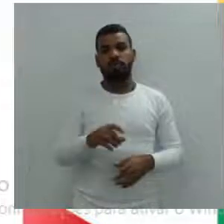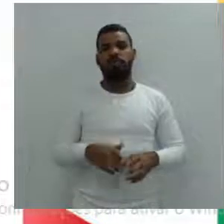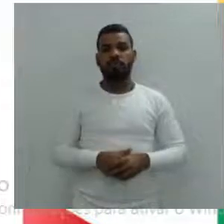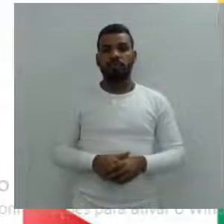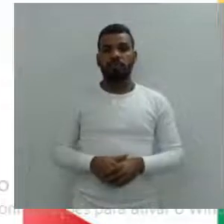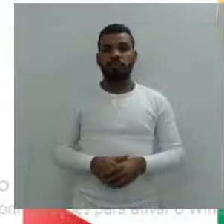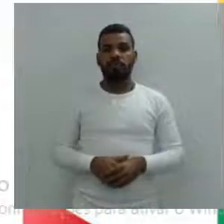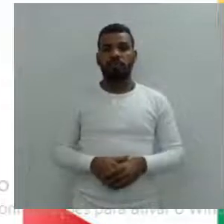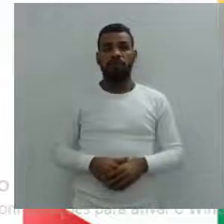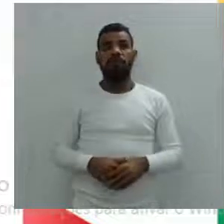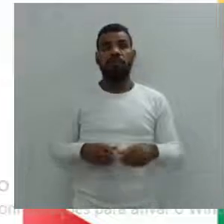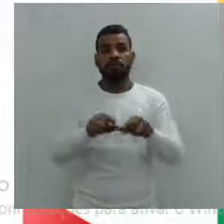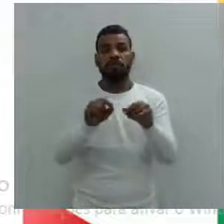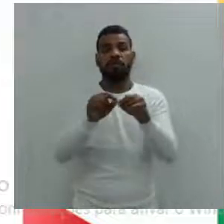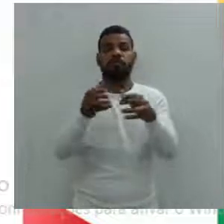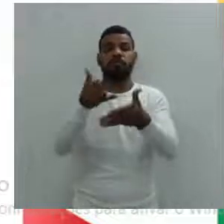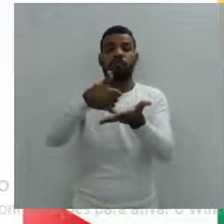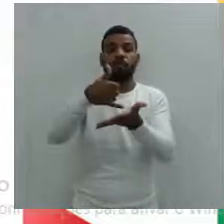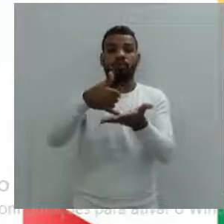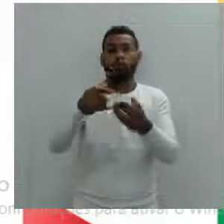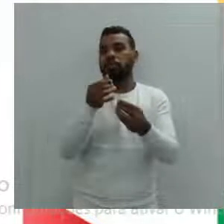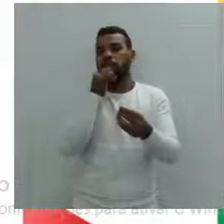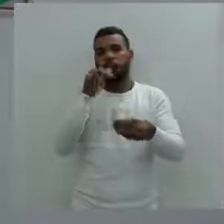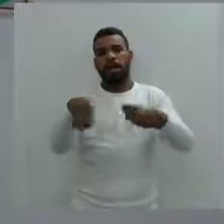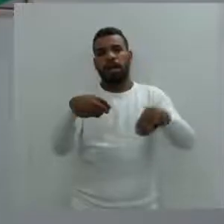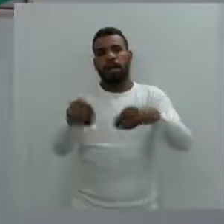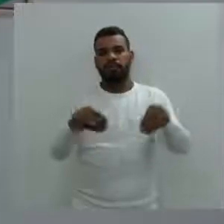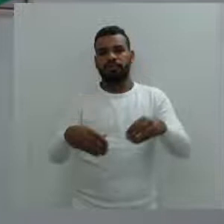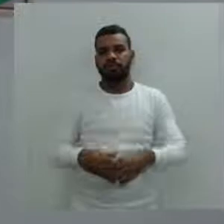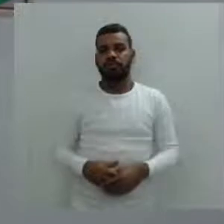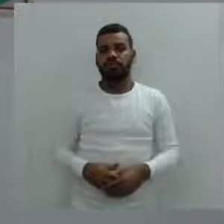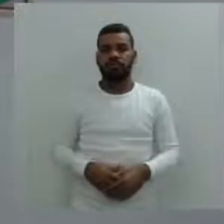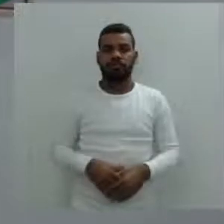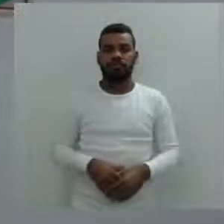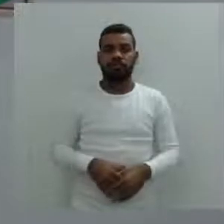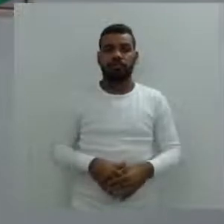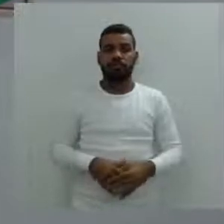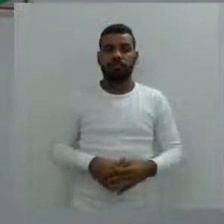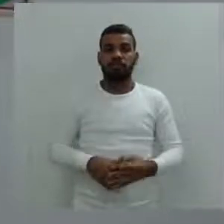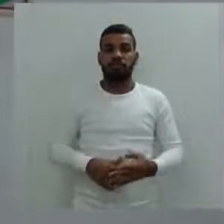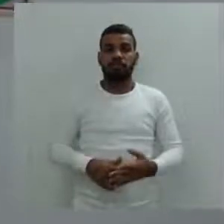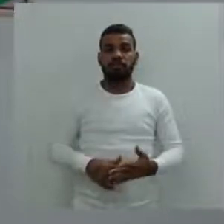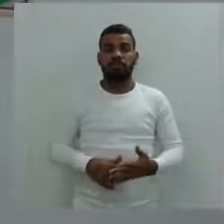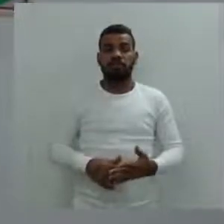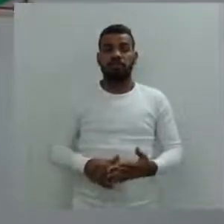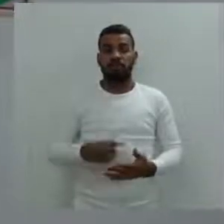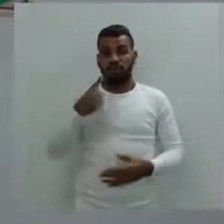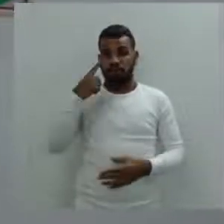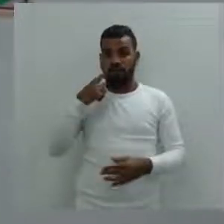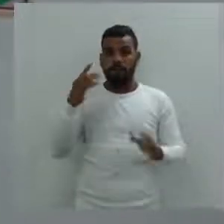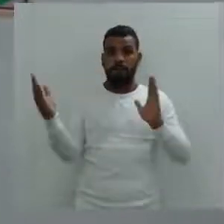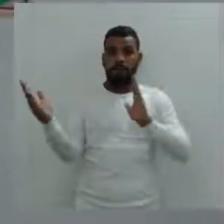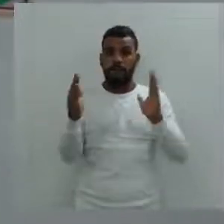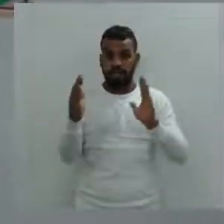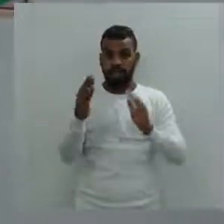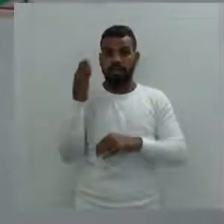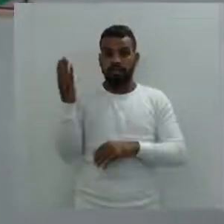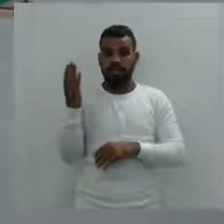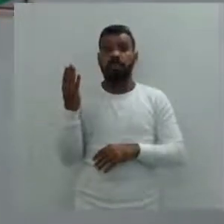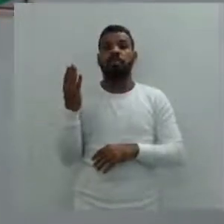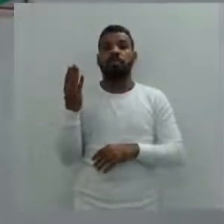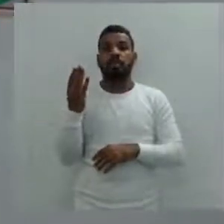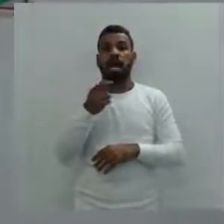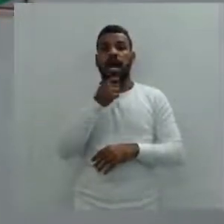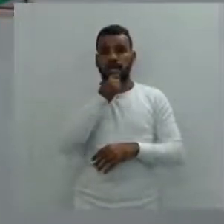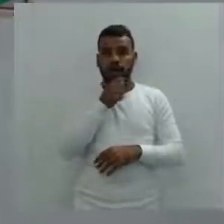para a produção de produtos derivados como plástico. Então veja que nesse período a gente ainda